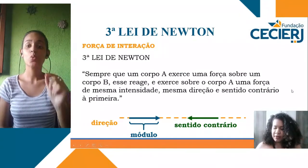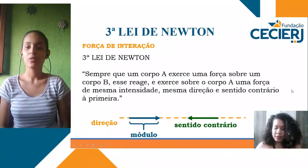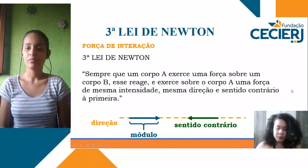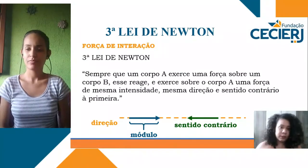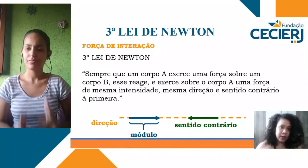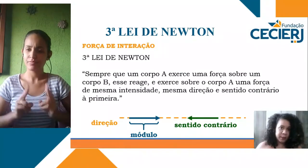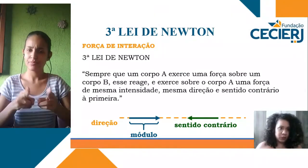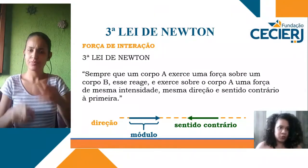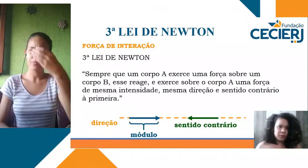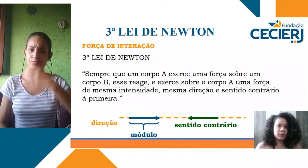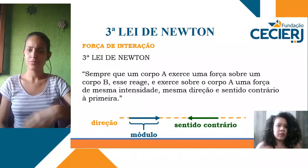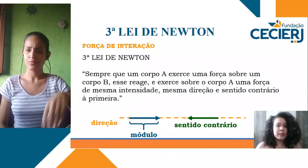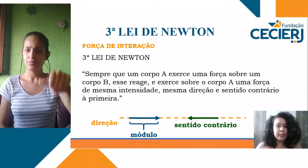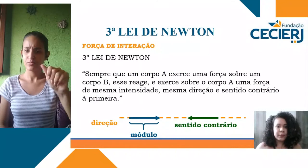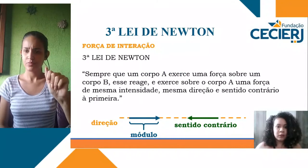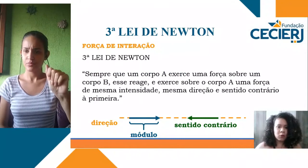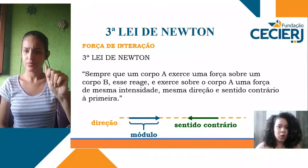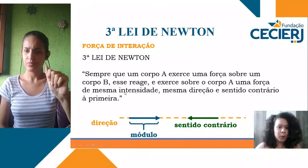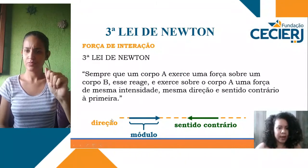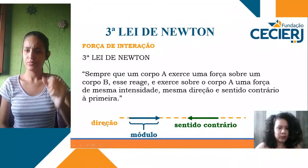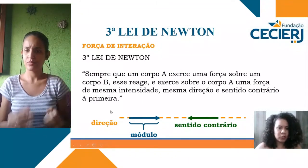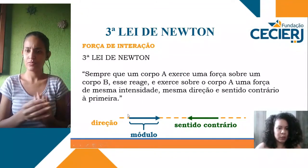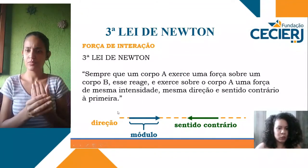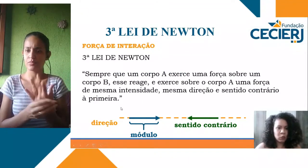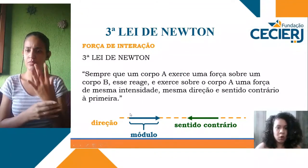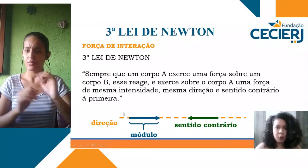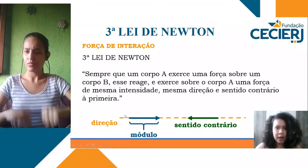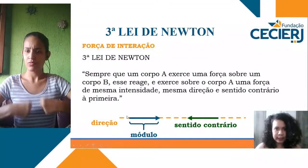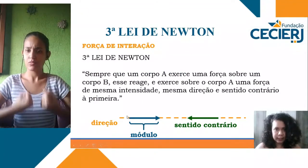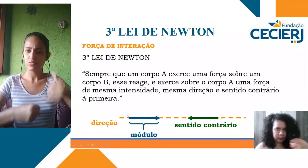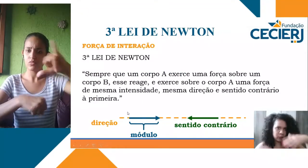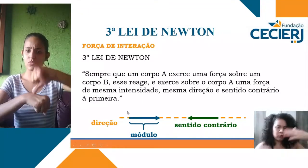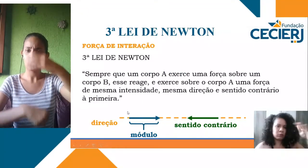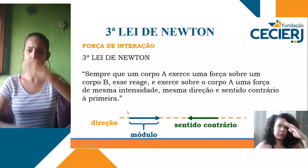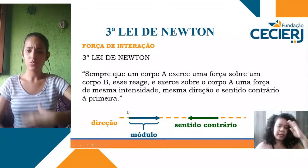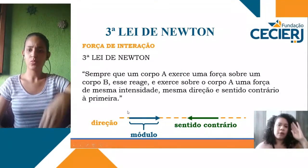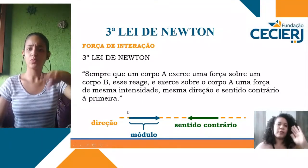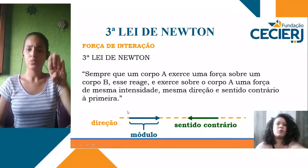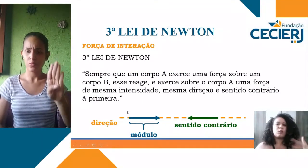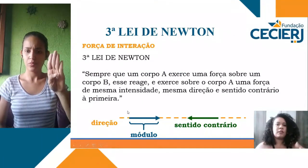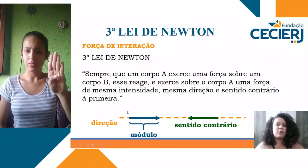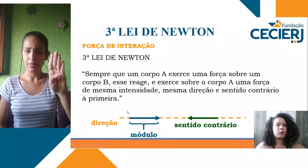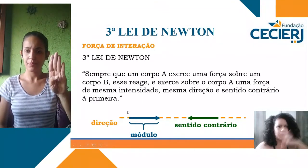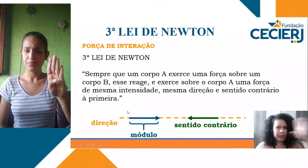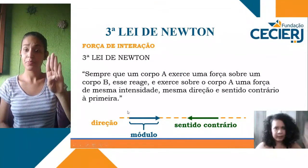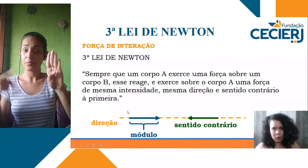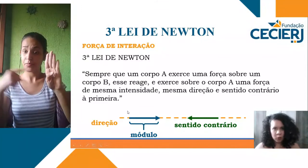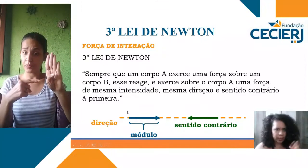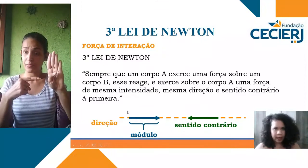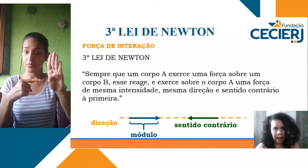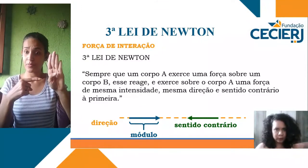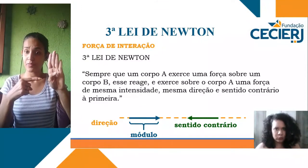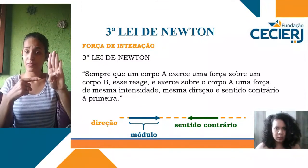que ela fala especificamente? Sempre que um corpo A, e nós teríamos um corpo A aqui, então eu não peguei um exemplo específico, pense